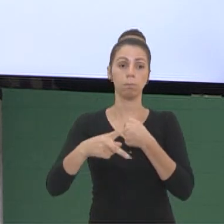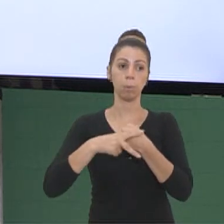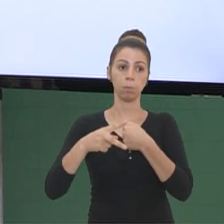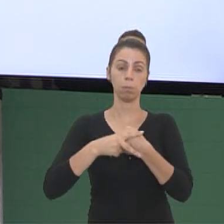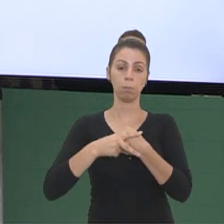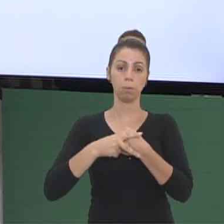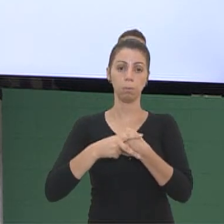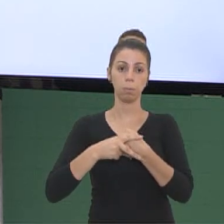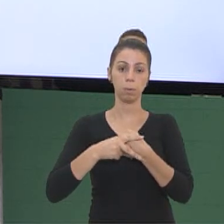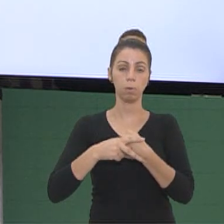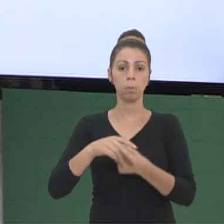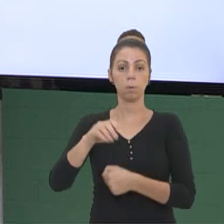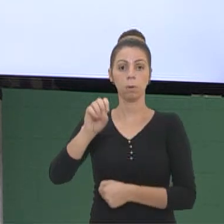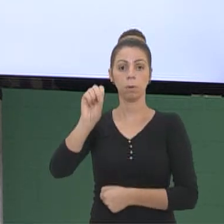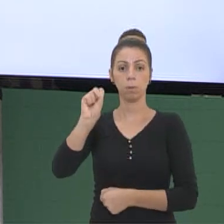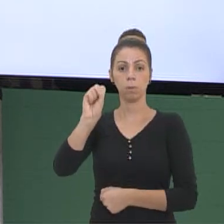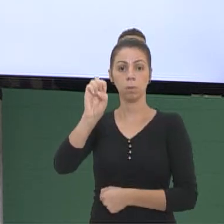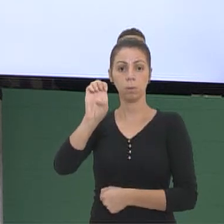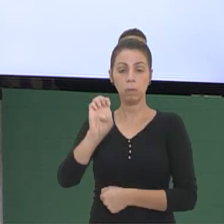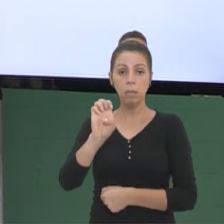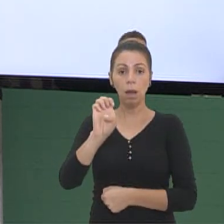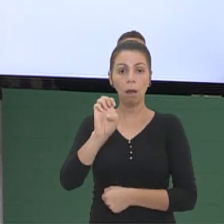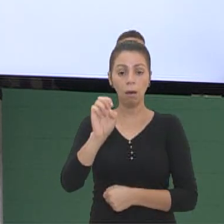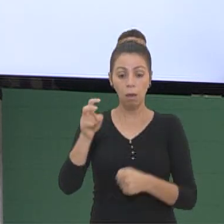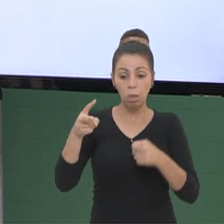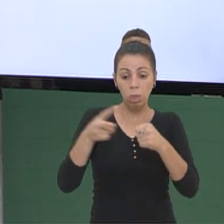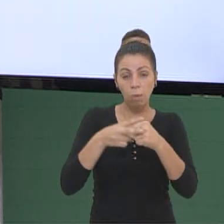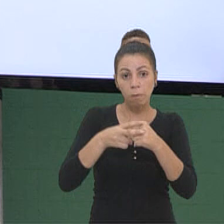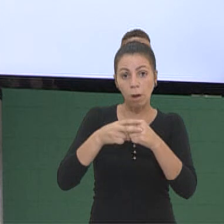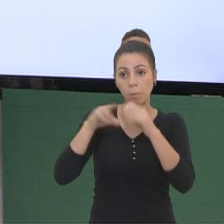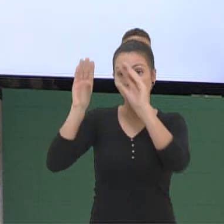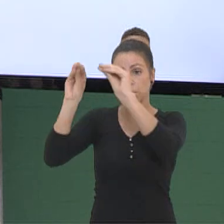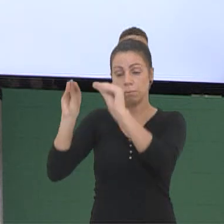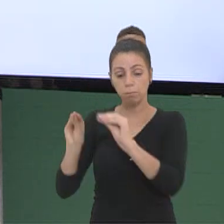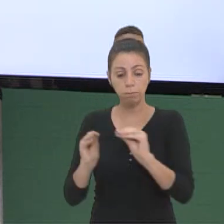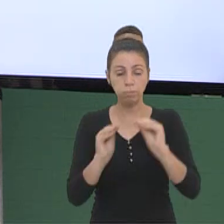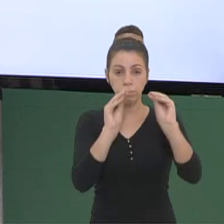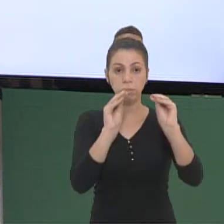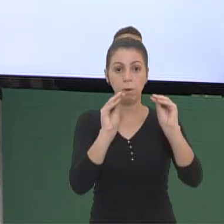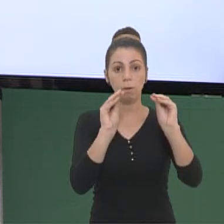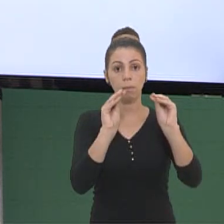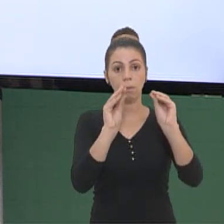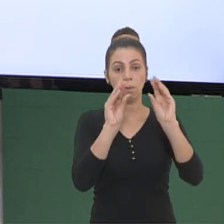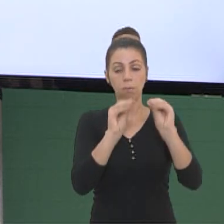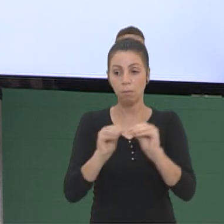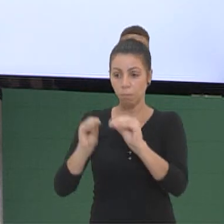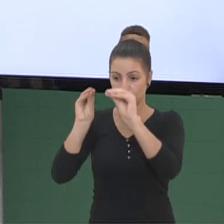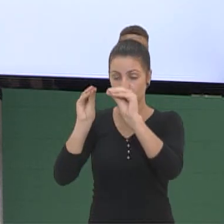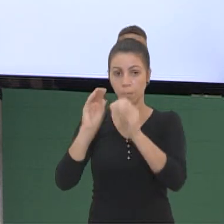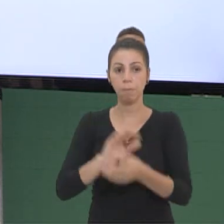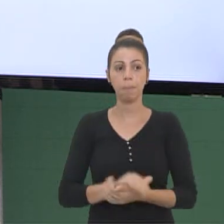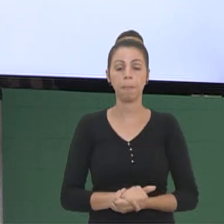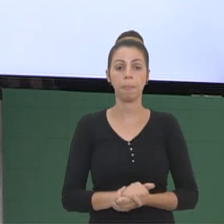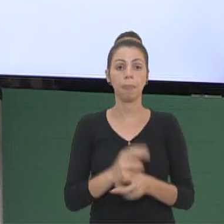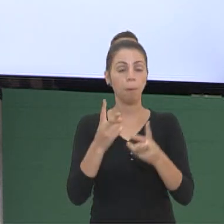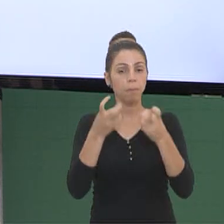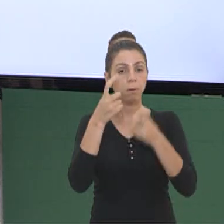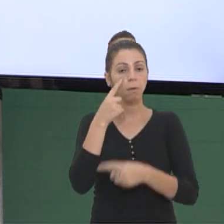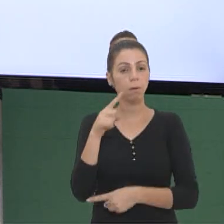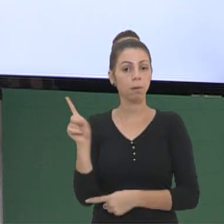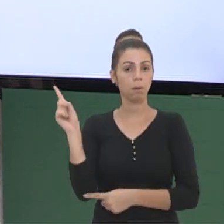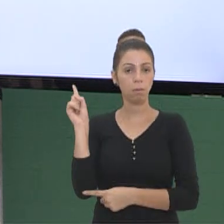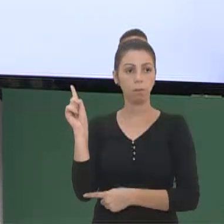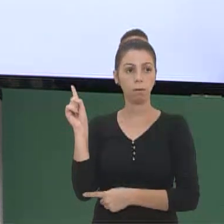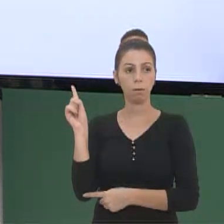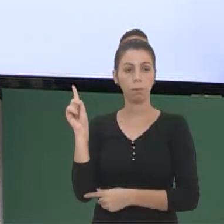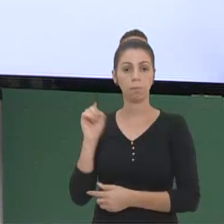na conjugação verbal ela vai sofrer alteração de lugar, tá? Observando aqui,